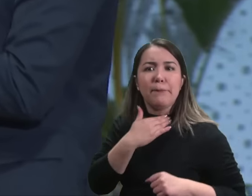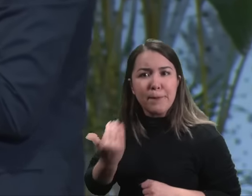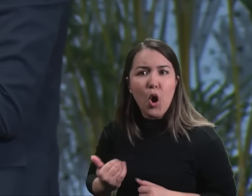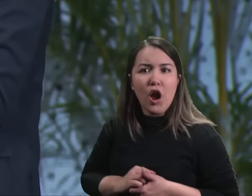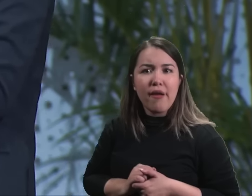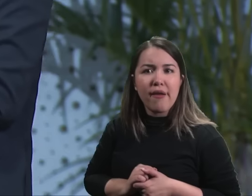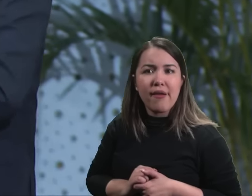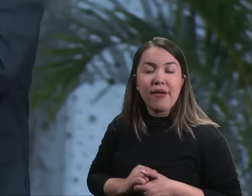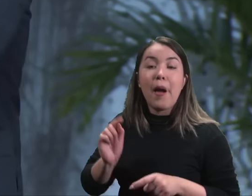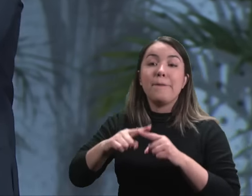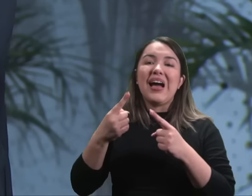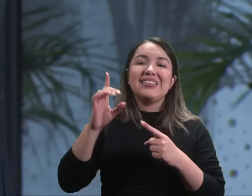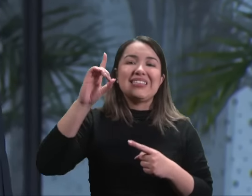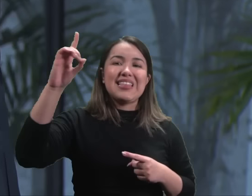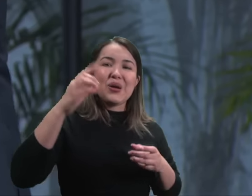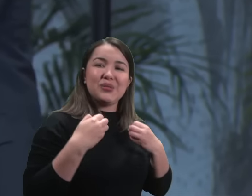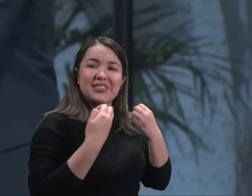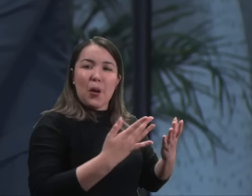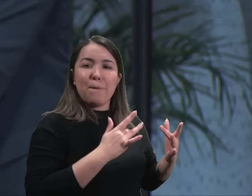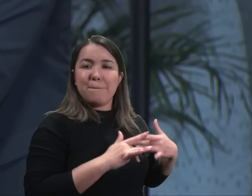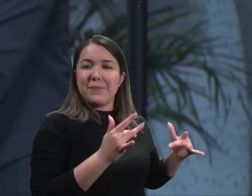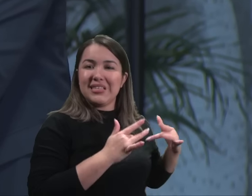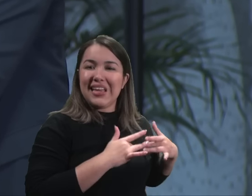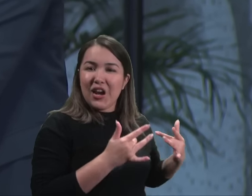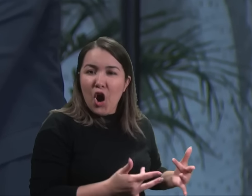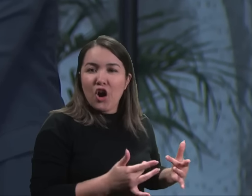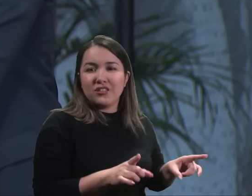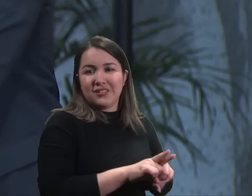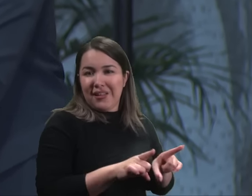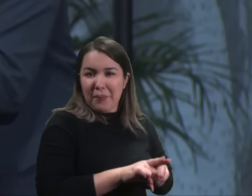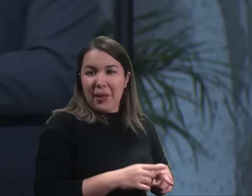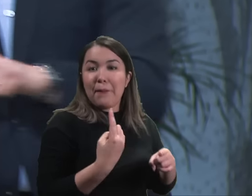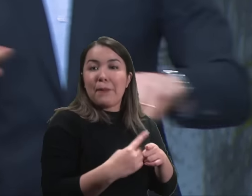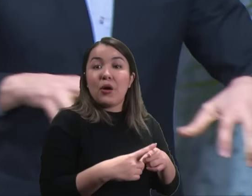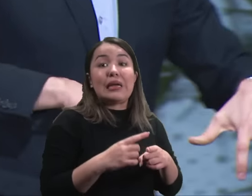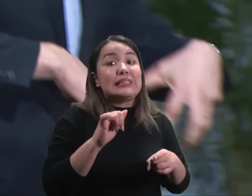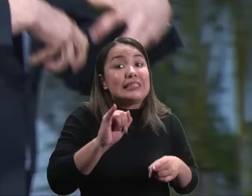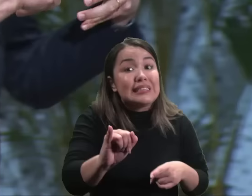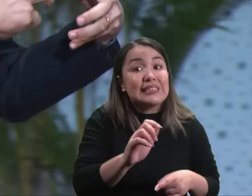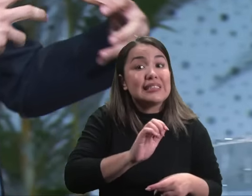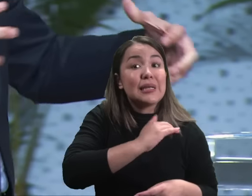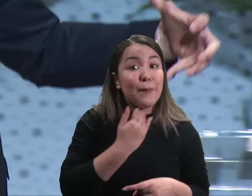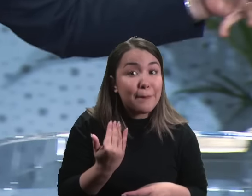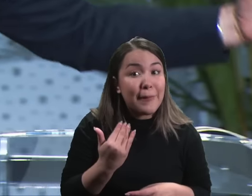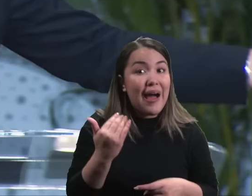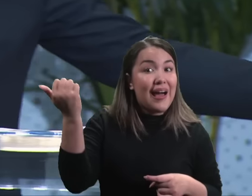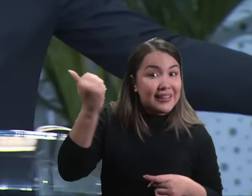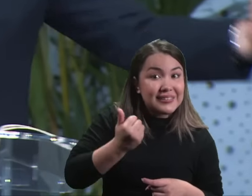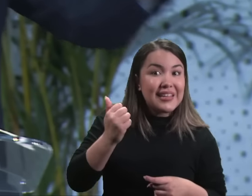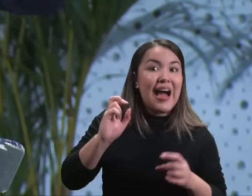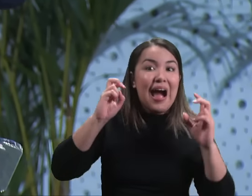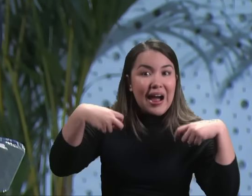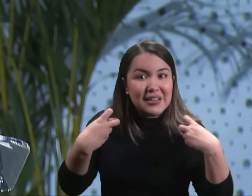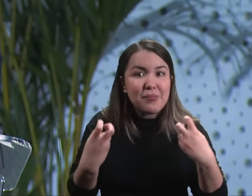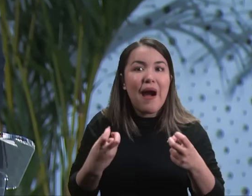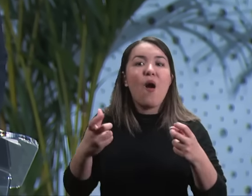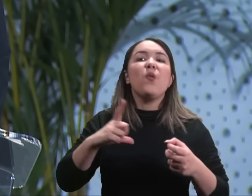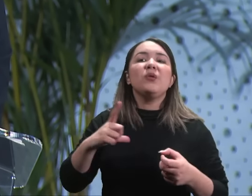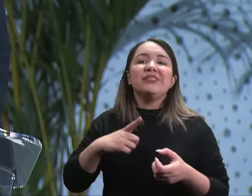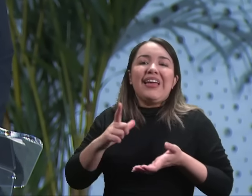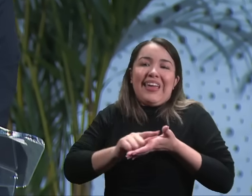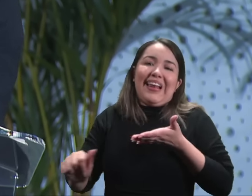sido misericordioso mas não teria sido justo Só que Deus revela o seu amor se fazendo